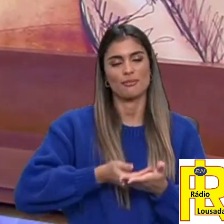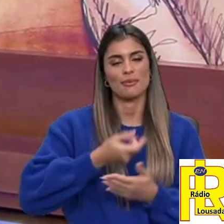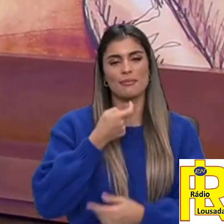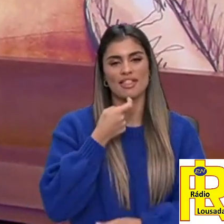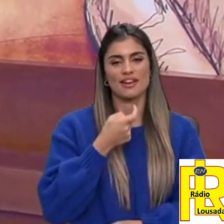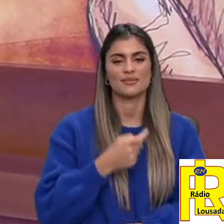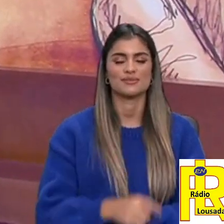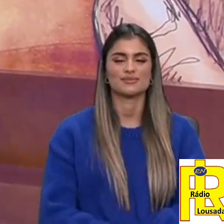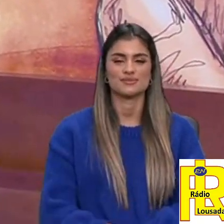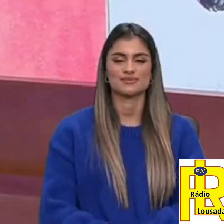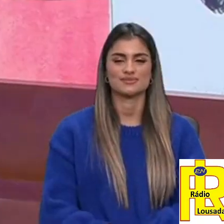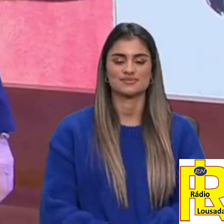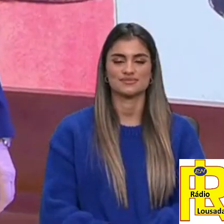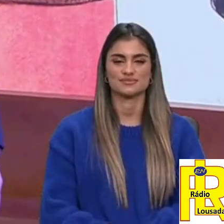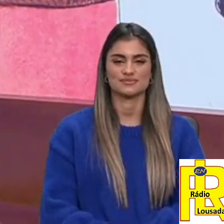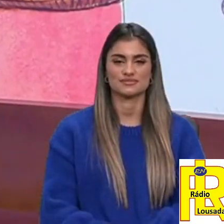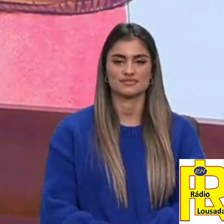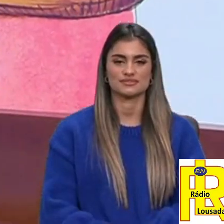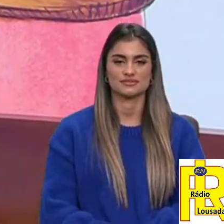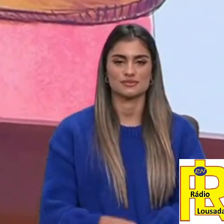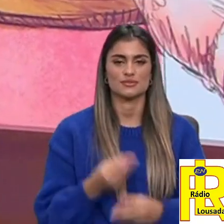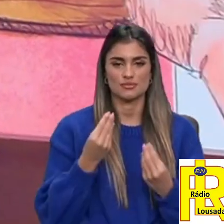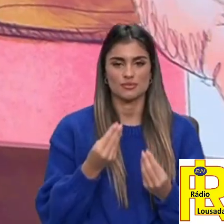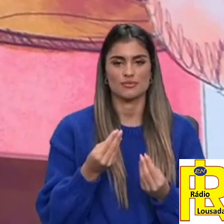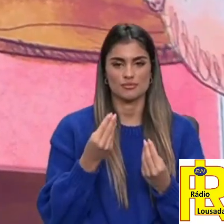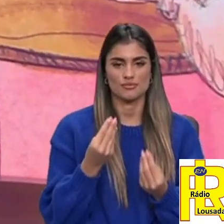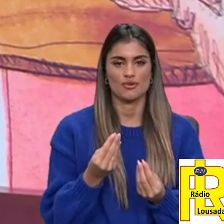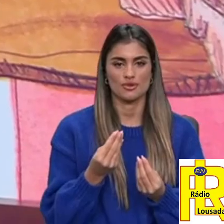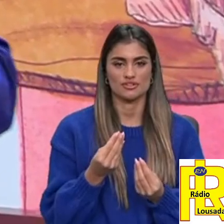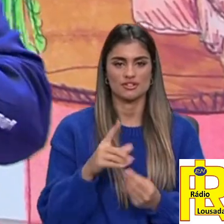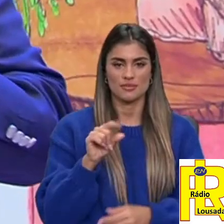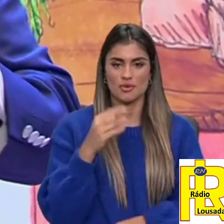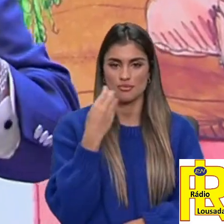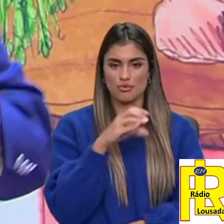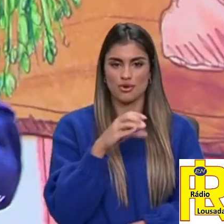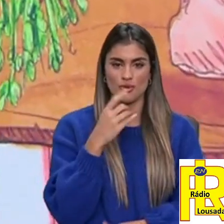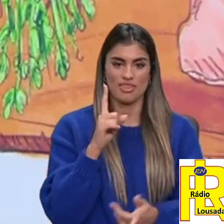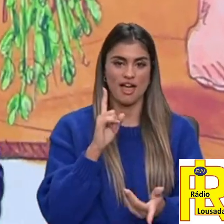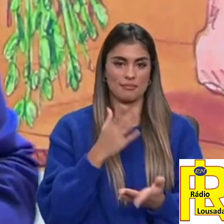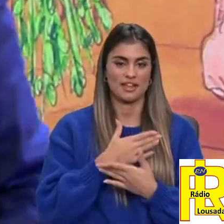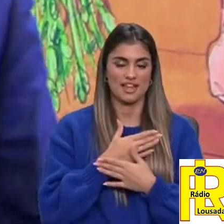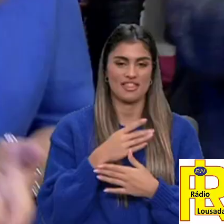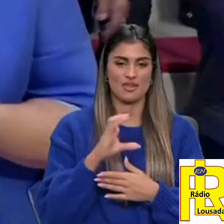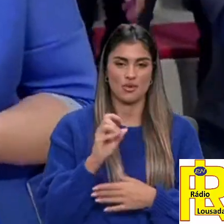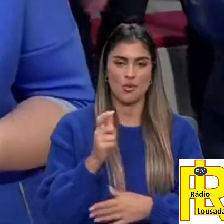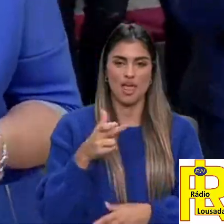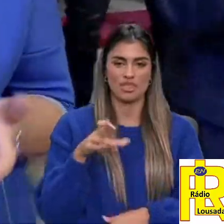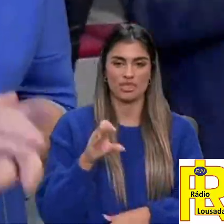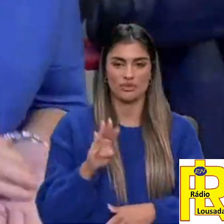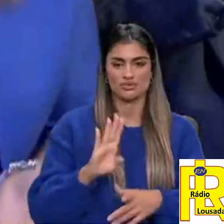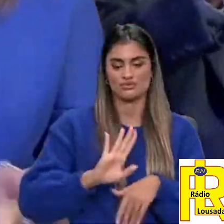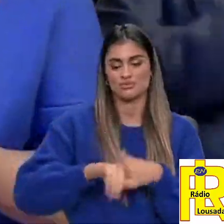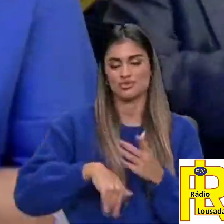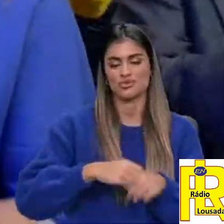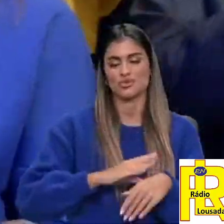pedra, oh, oh, com milho e segurelha de porco na orelha da amiga à tua entrada.